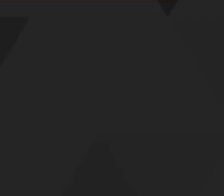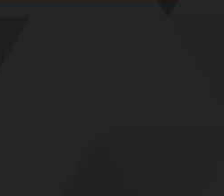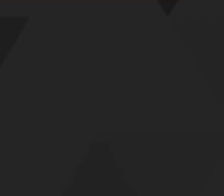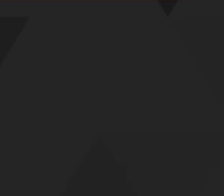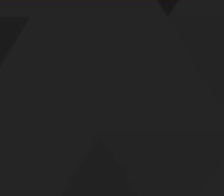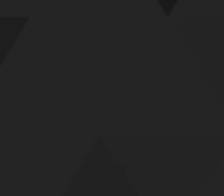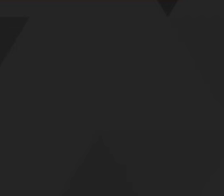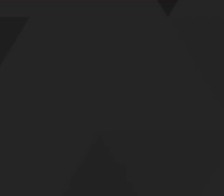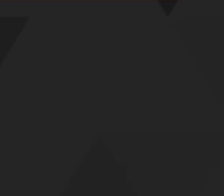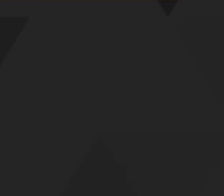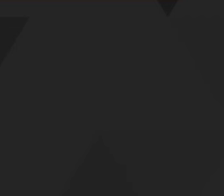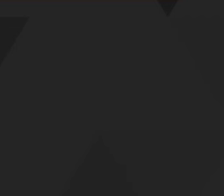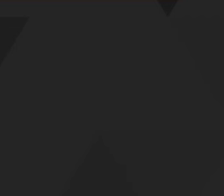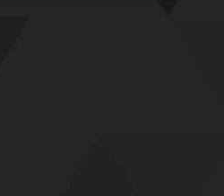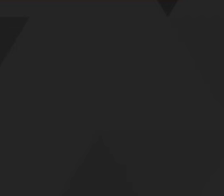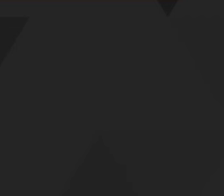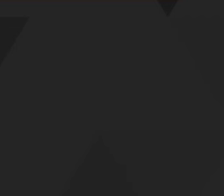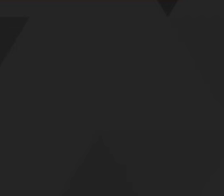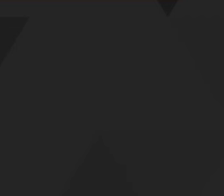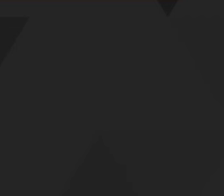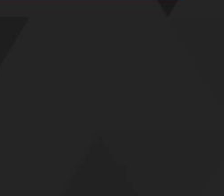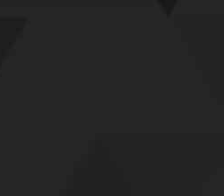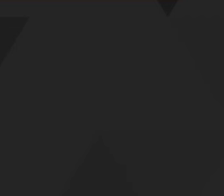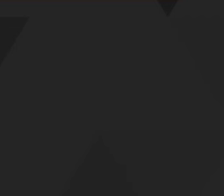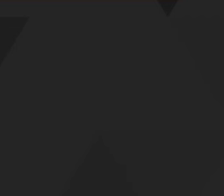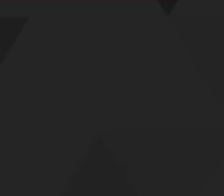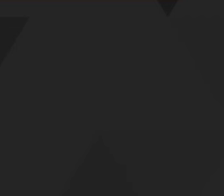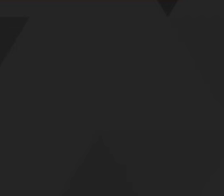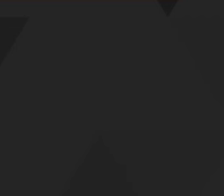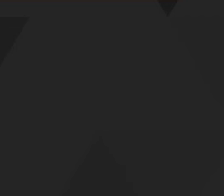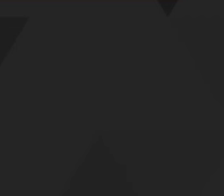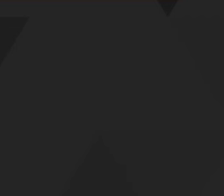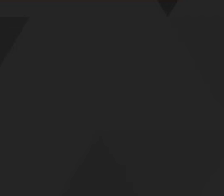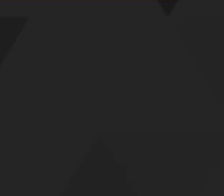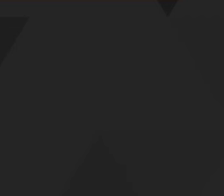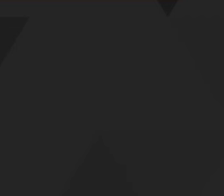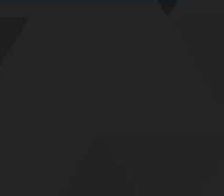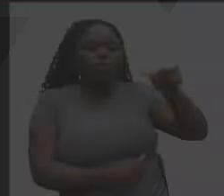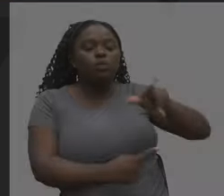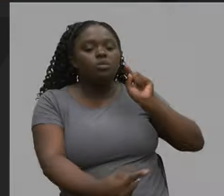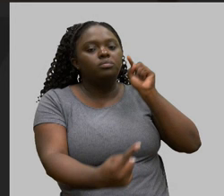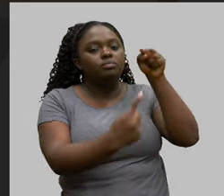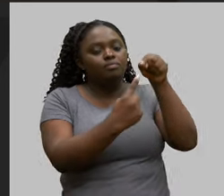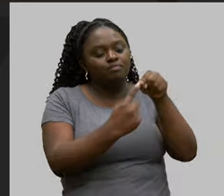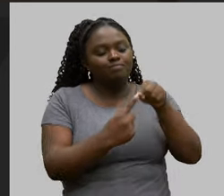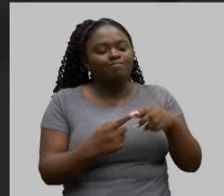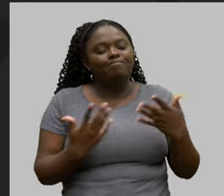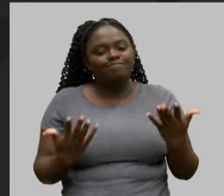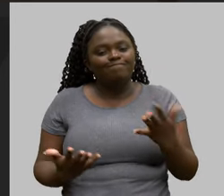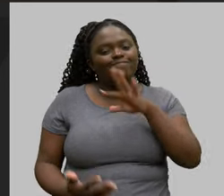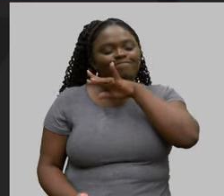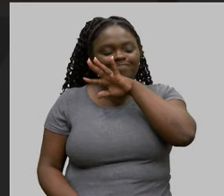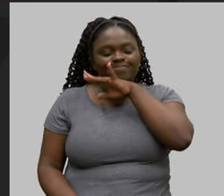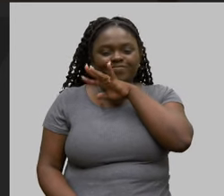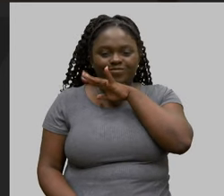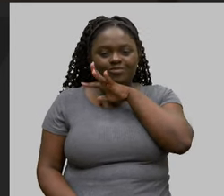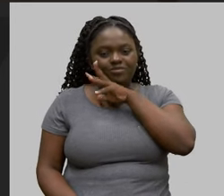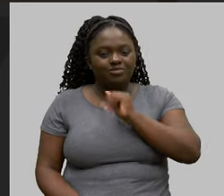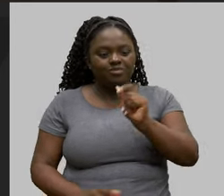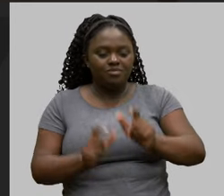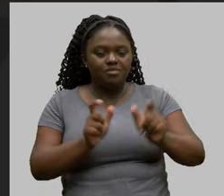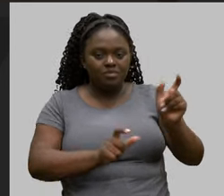outras finalidades isso aí eh acaba sendo um um desmérito um desfavor aos regimes